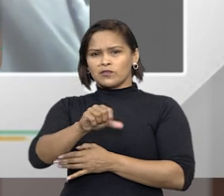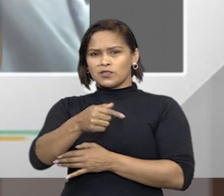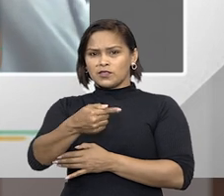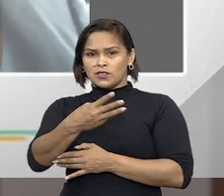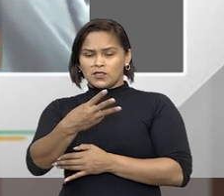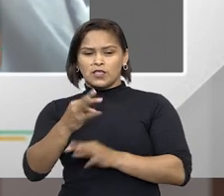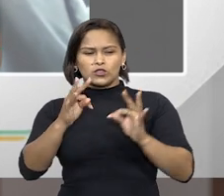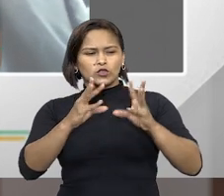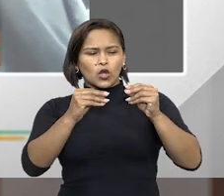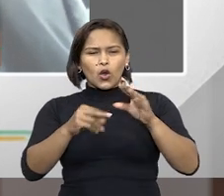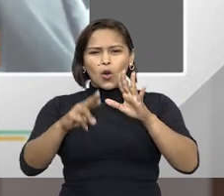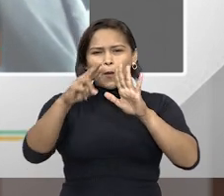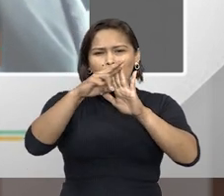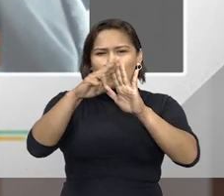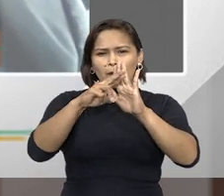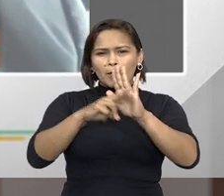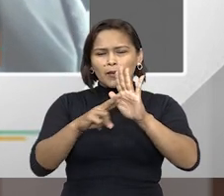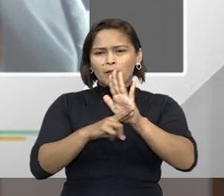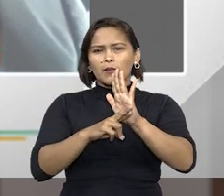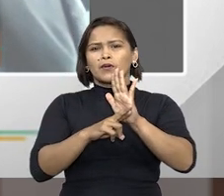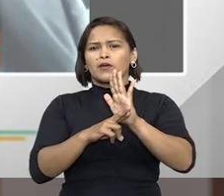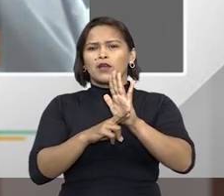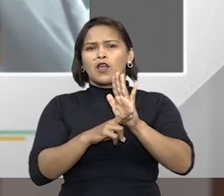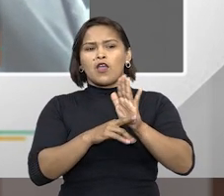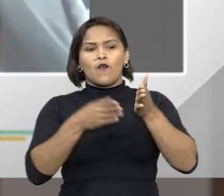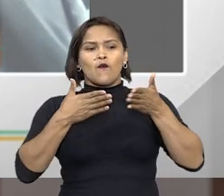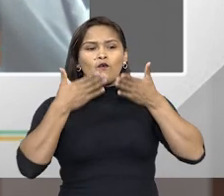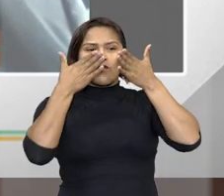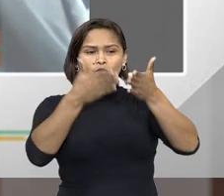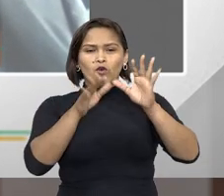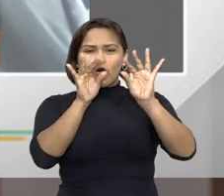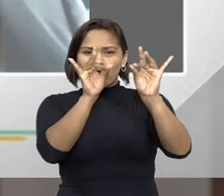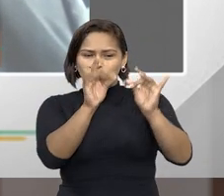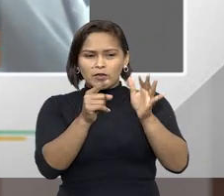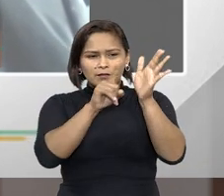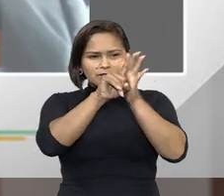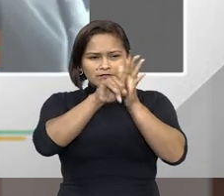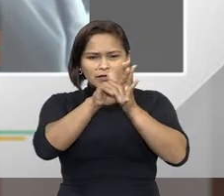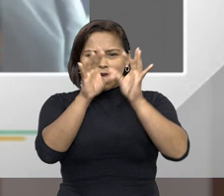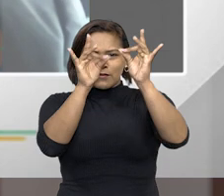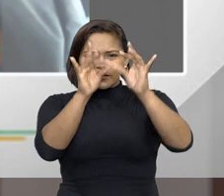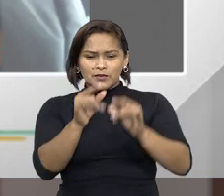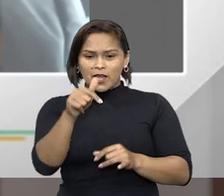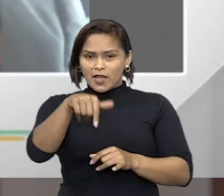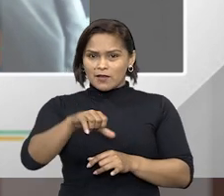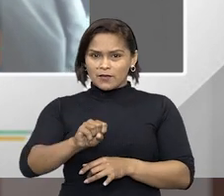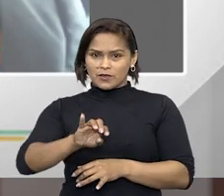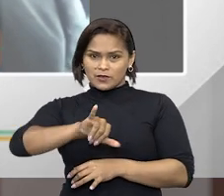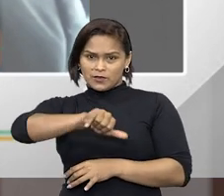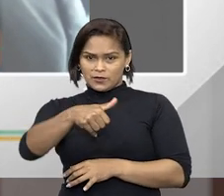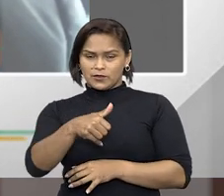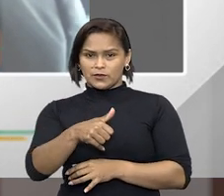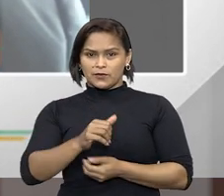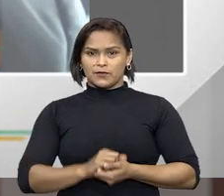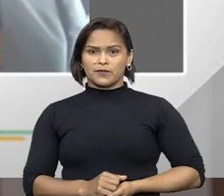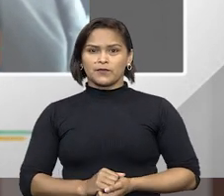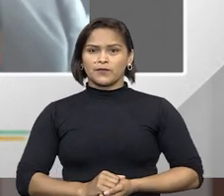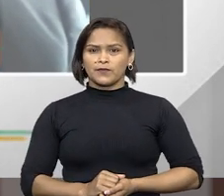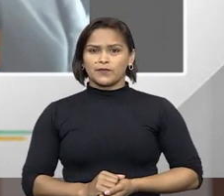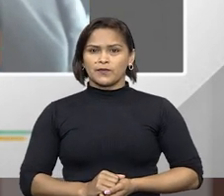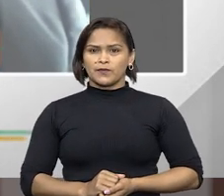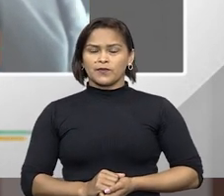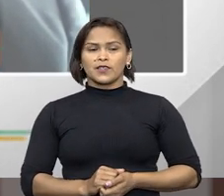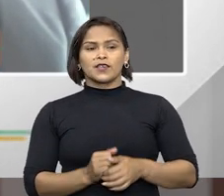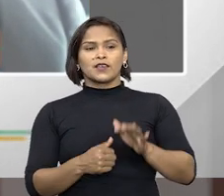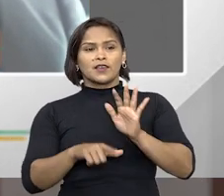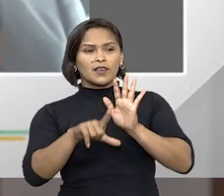disposições foram objeto de apreciação por esta casa. E, além da parte